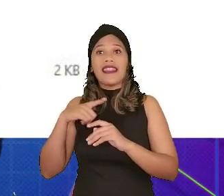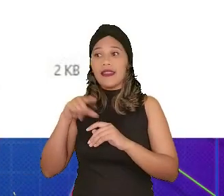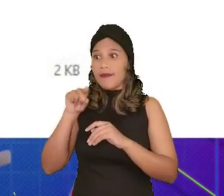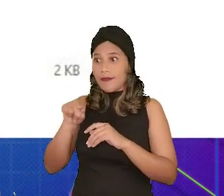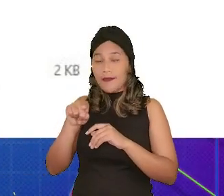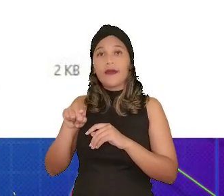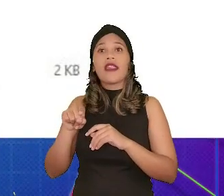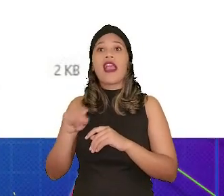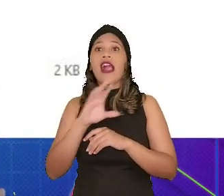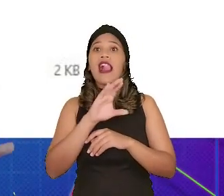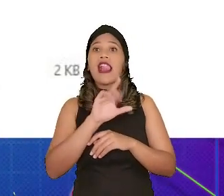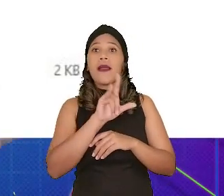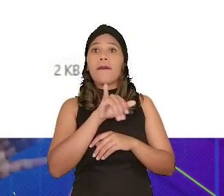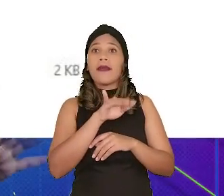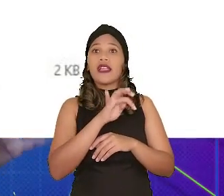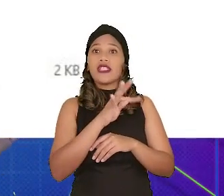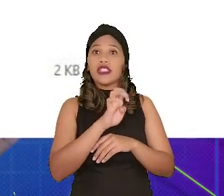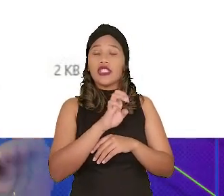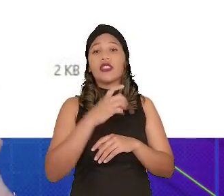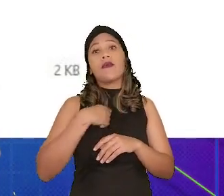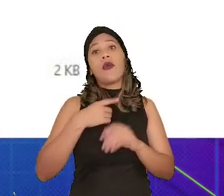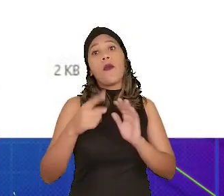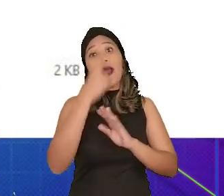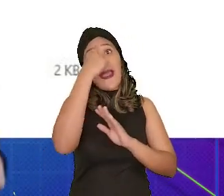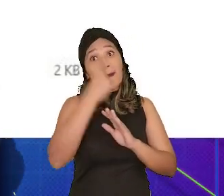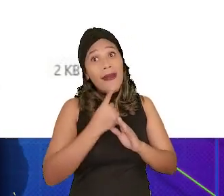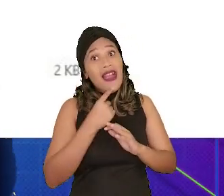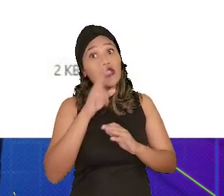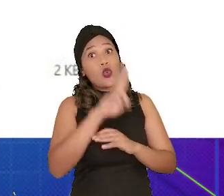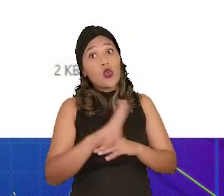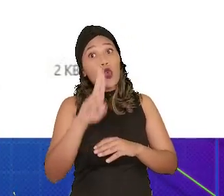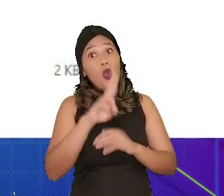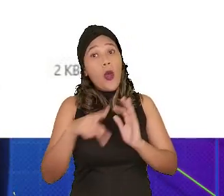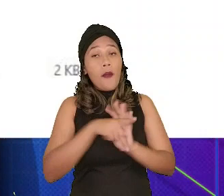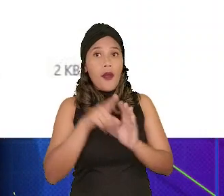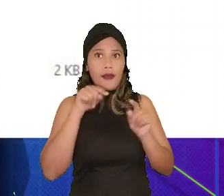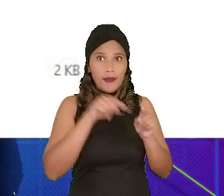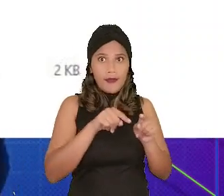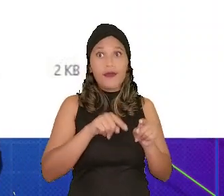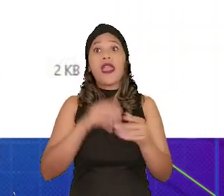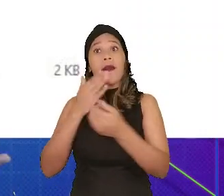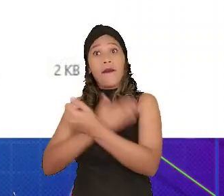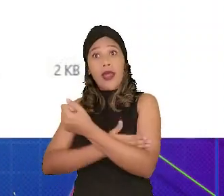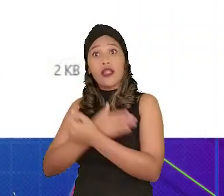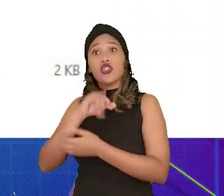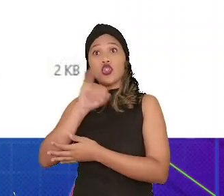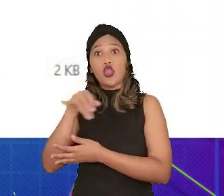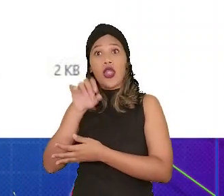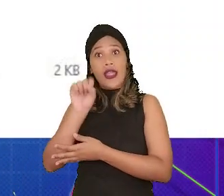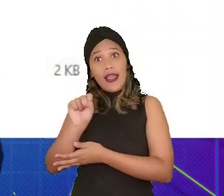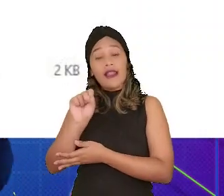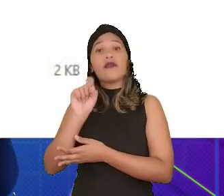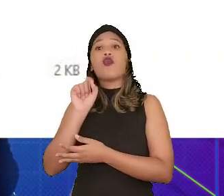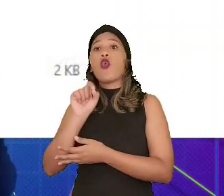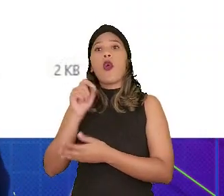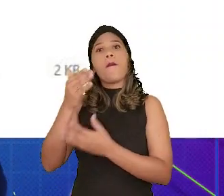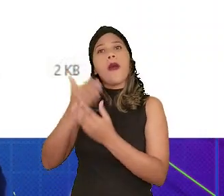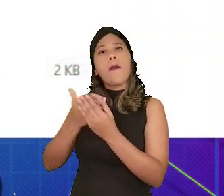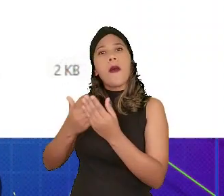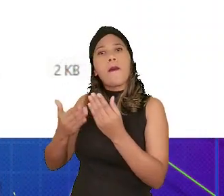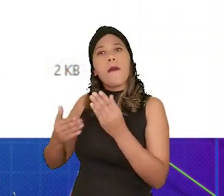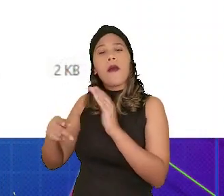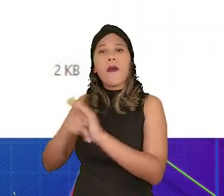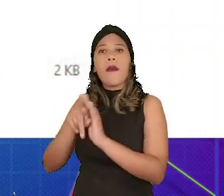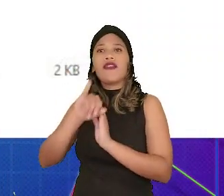A pasta Images é destinada para as imagens que vão ser usadas na aplicação do game. A pasta JS é para guardar